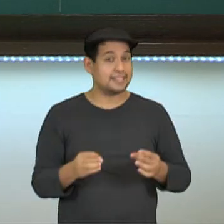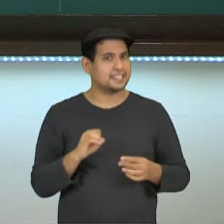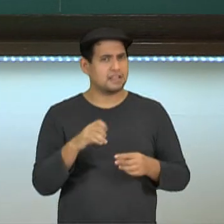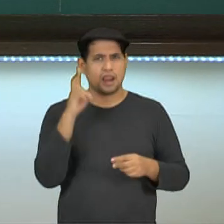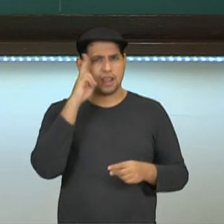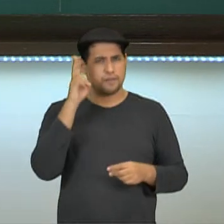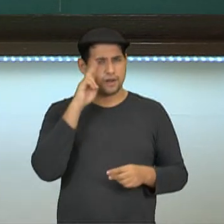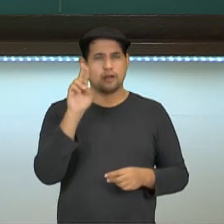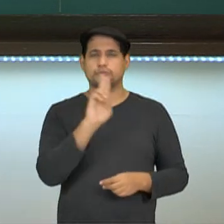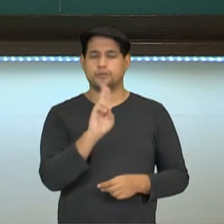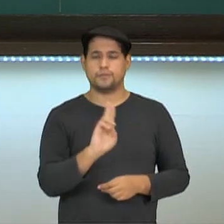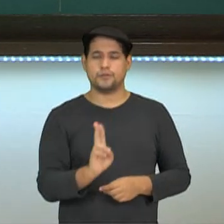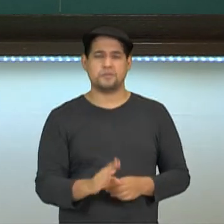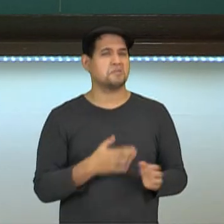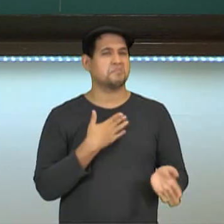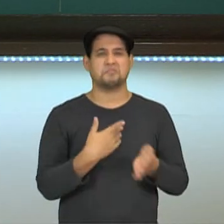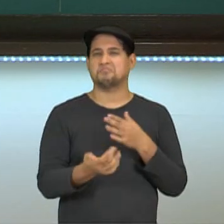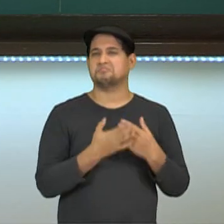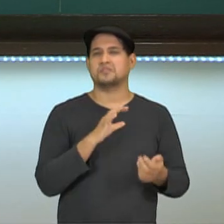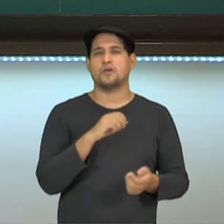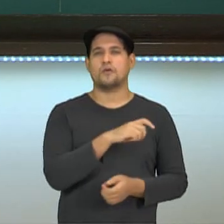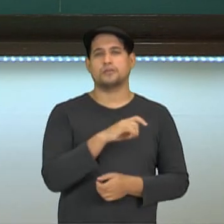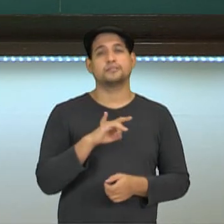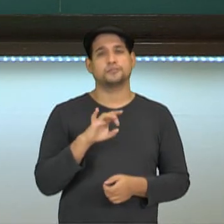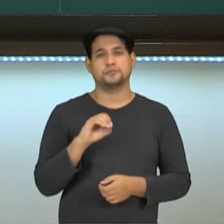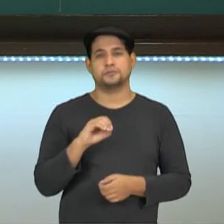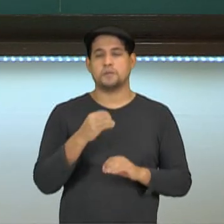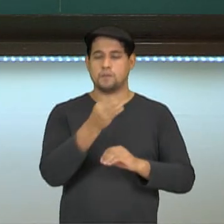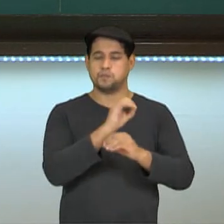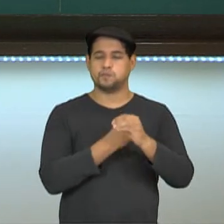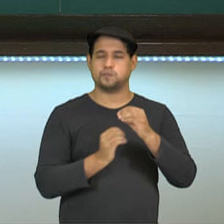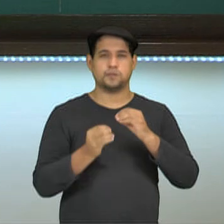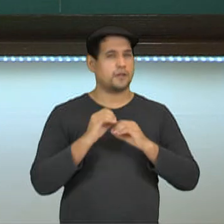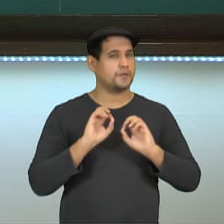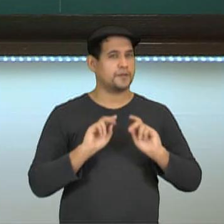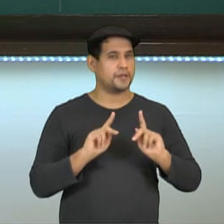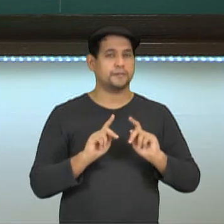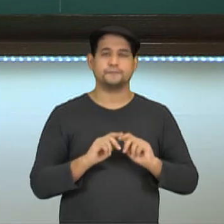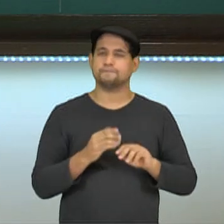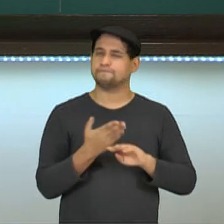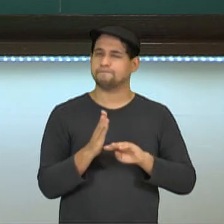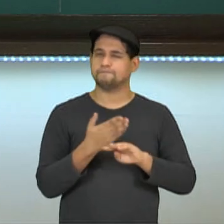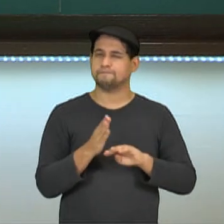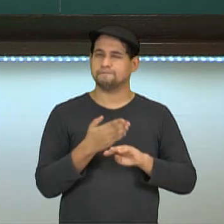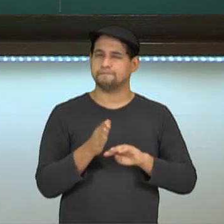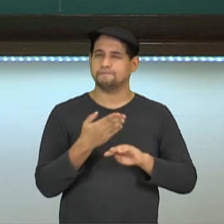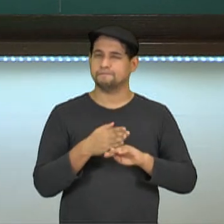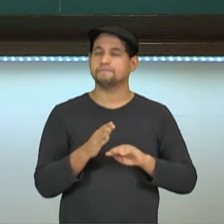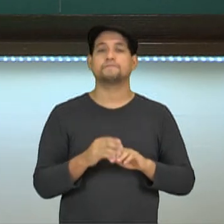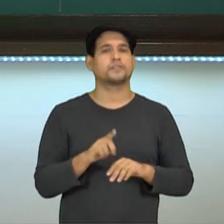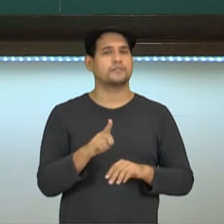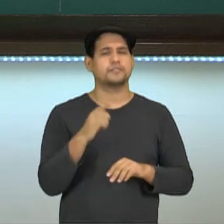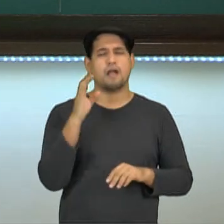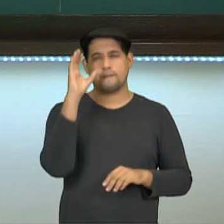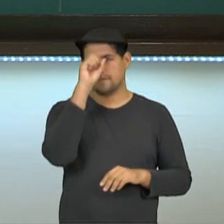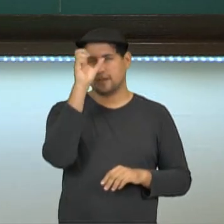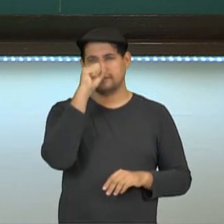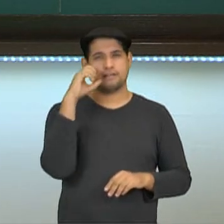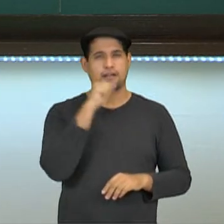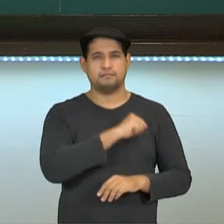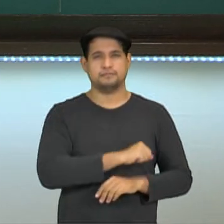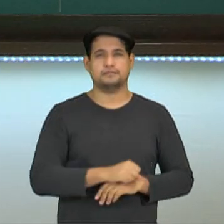certamente vai nomear qualquer óxido molecular aí, beleza? Então, pratique, que você já pega o